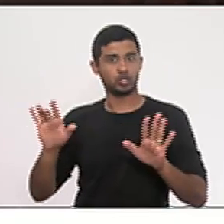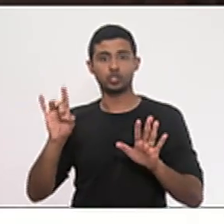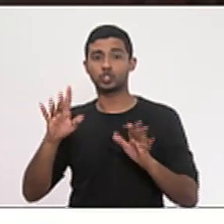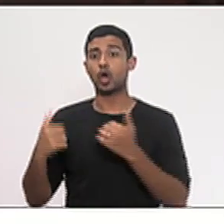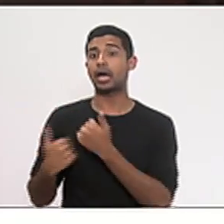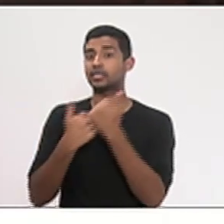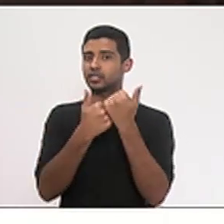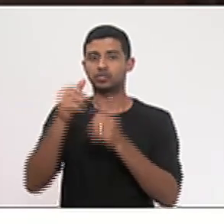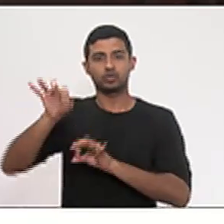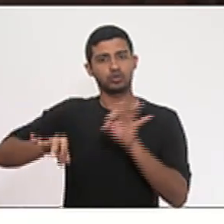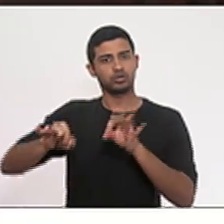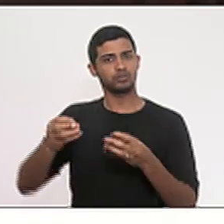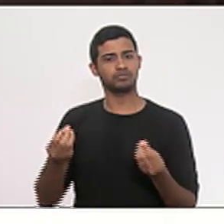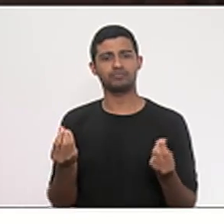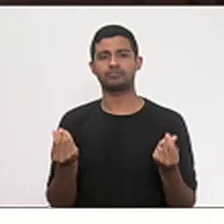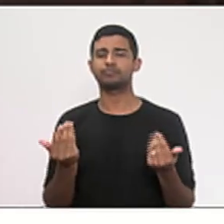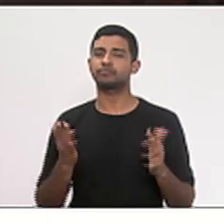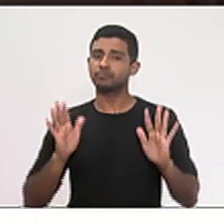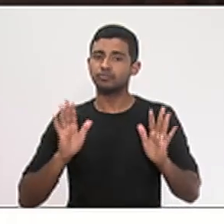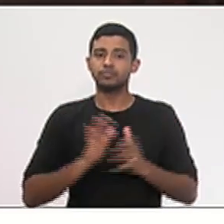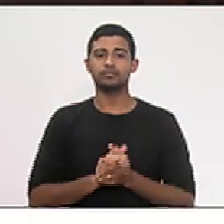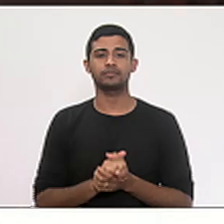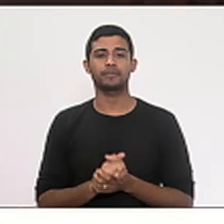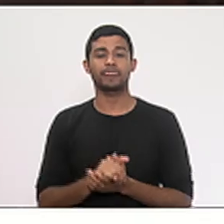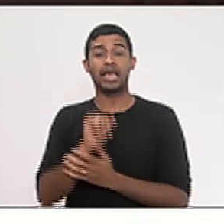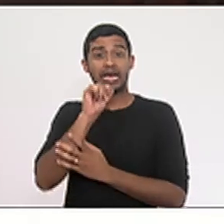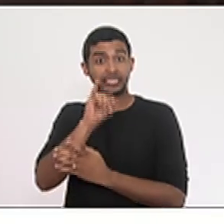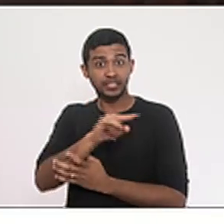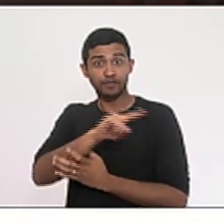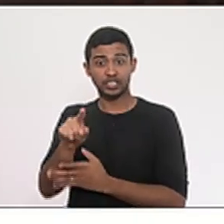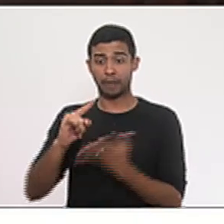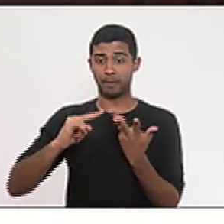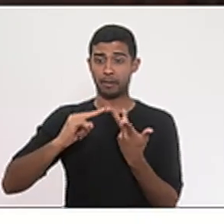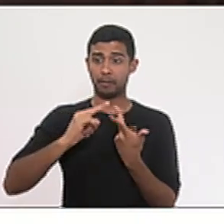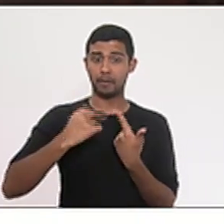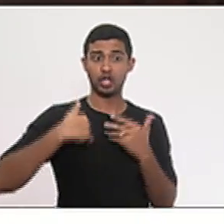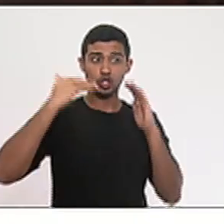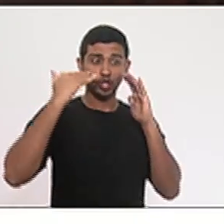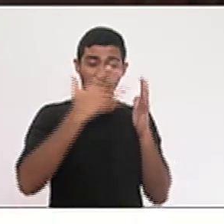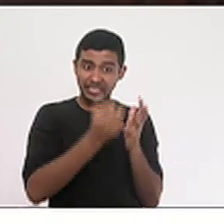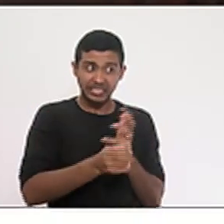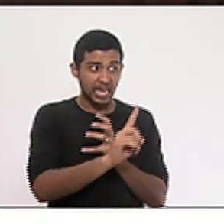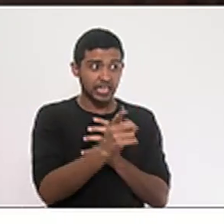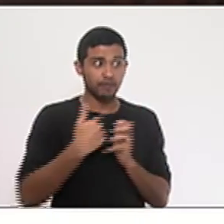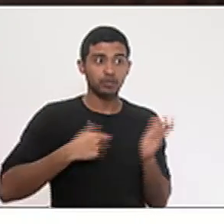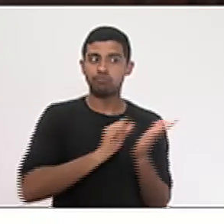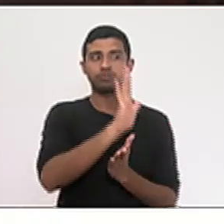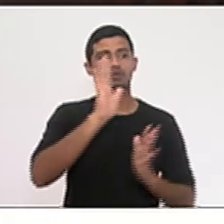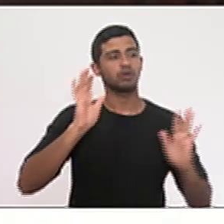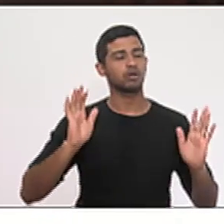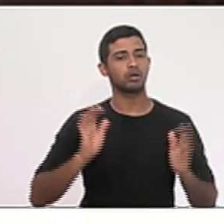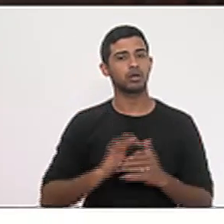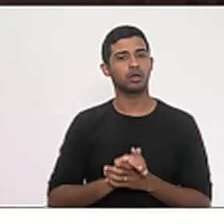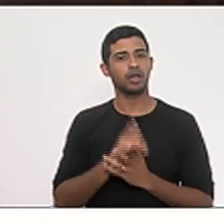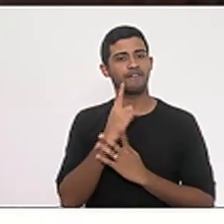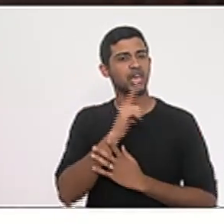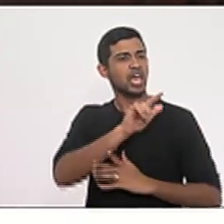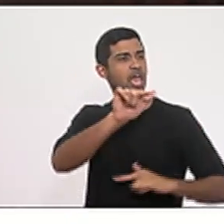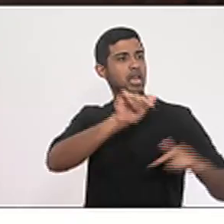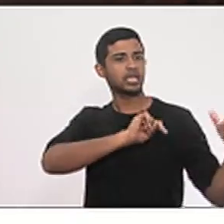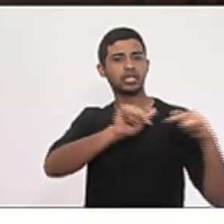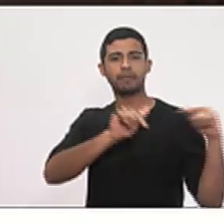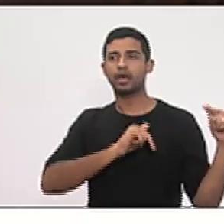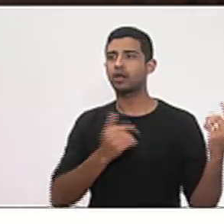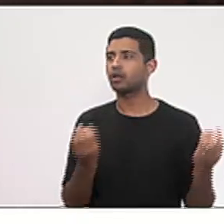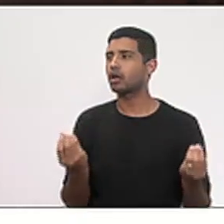e impõe um clima. É assim, se você não atender as minhas deliberações, você está na rua. O trabalhador, a